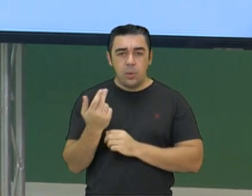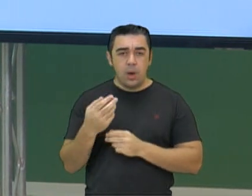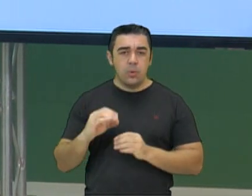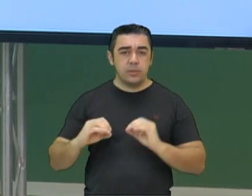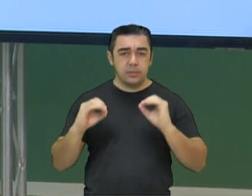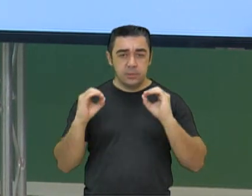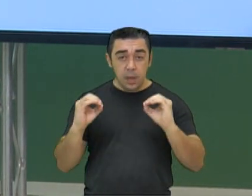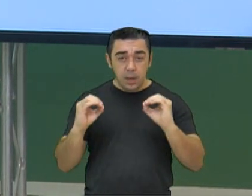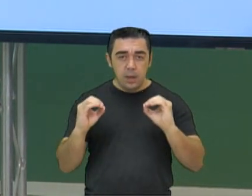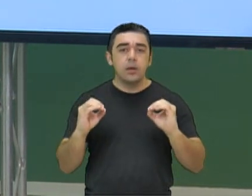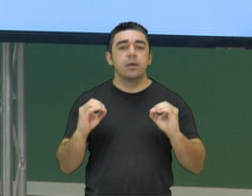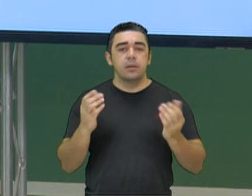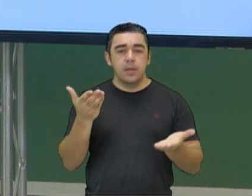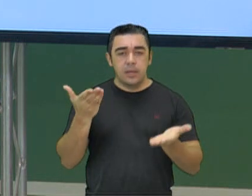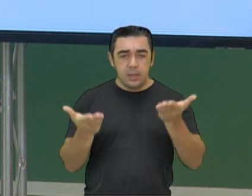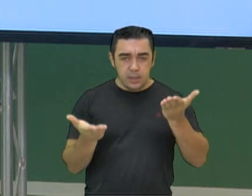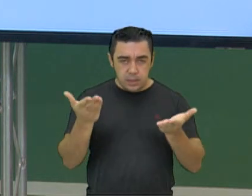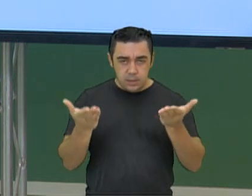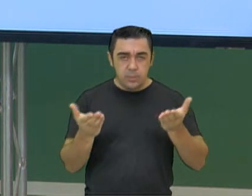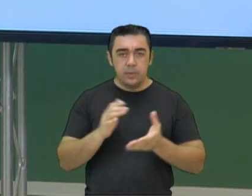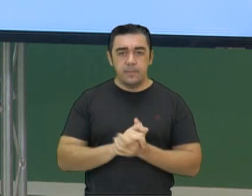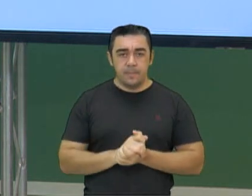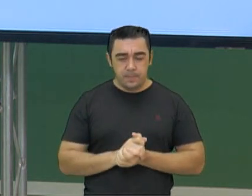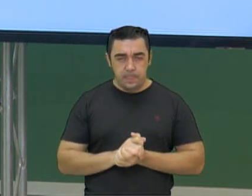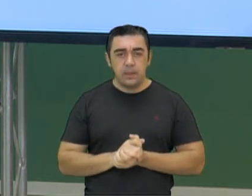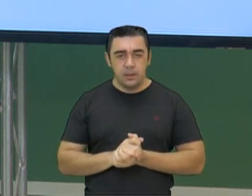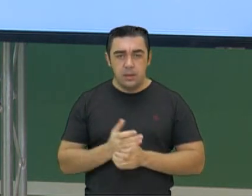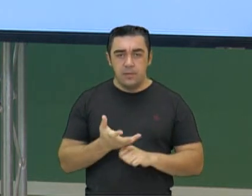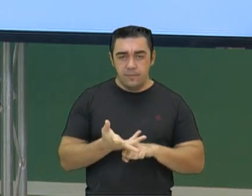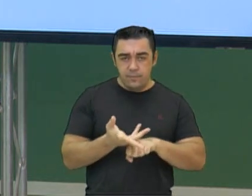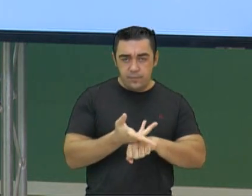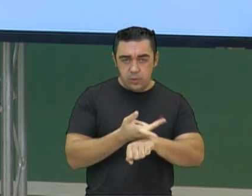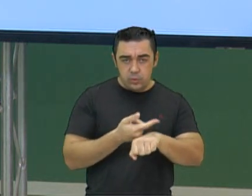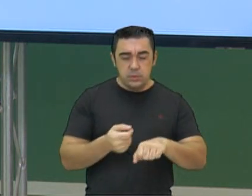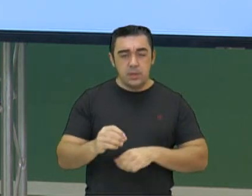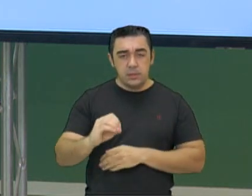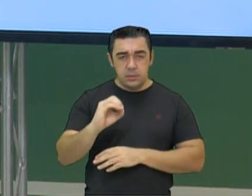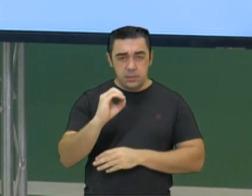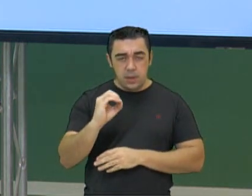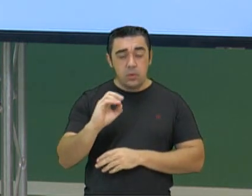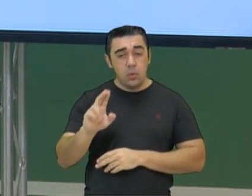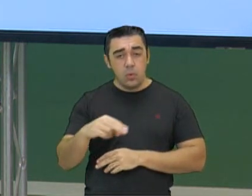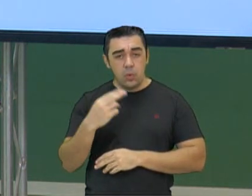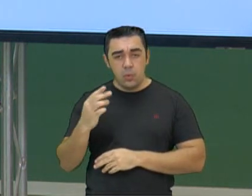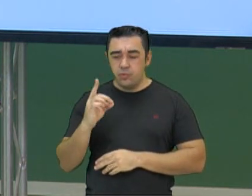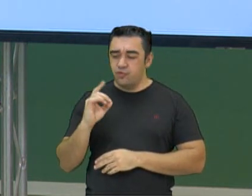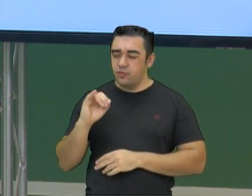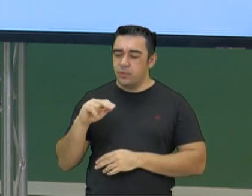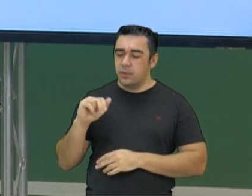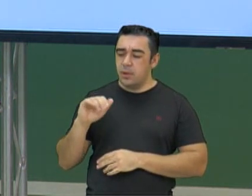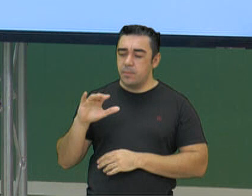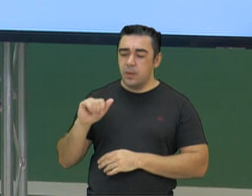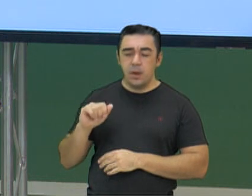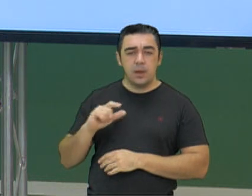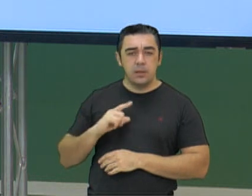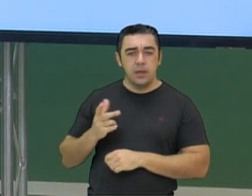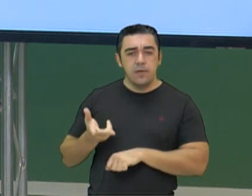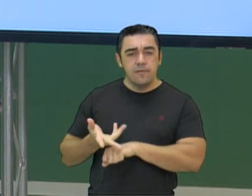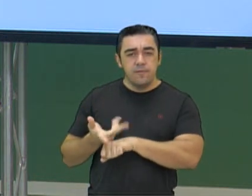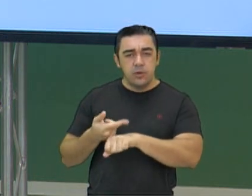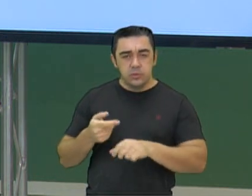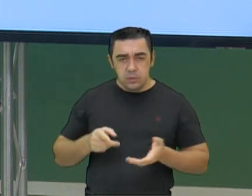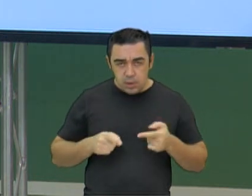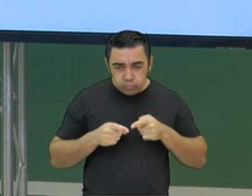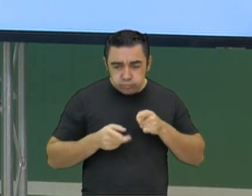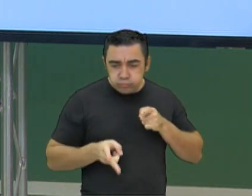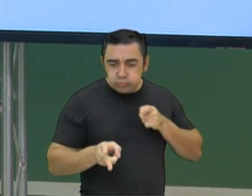equilíbrio estático, quando a força... melhor dizendo, quando a velocidade for nula, ou dinâmico quando a velocidade for constante, quando for movimento